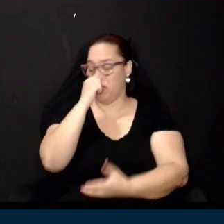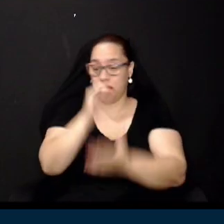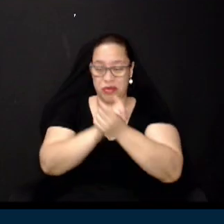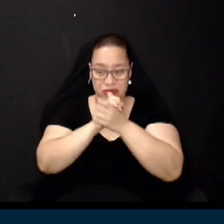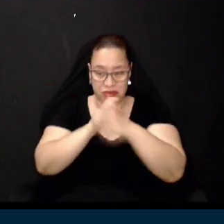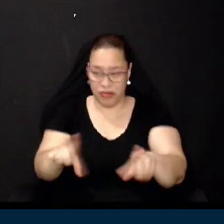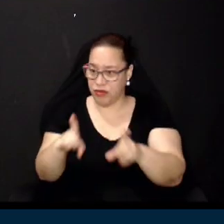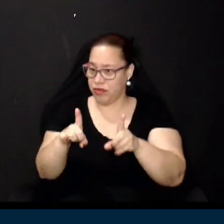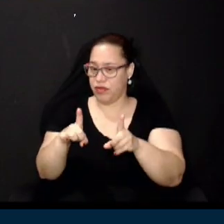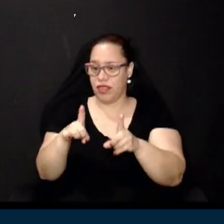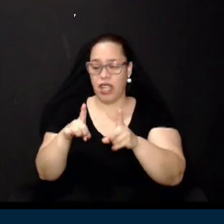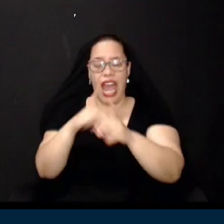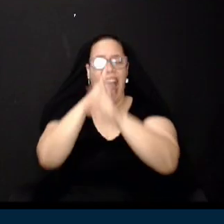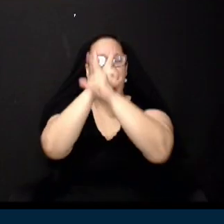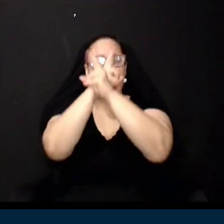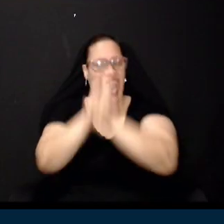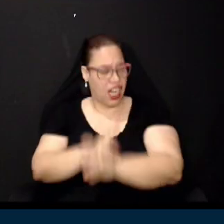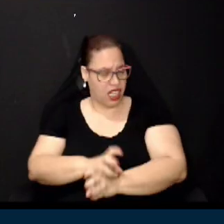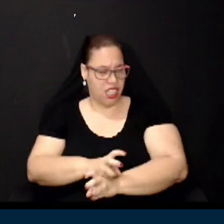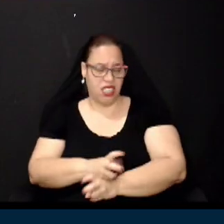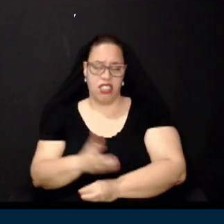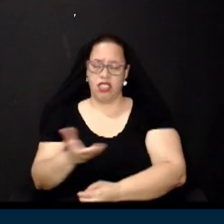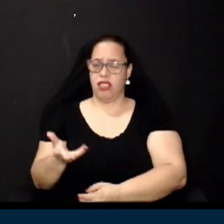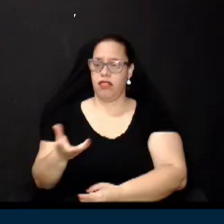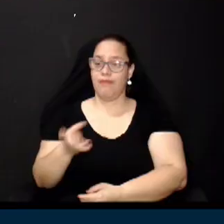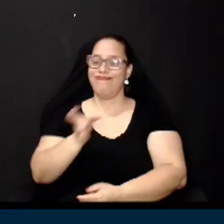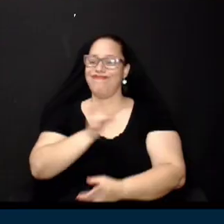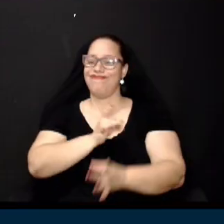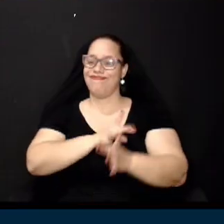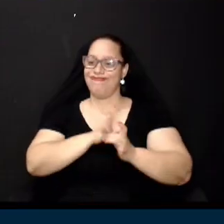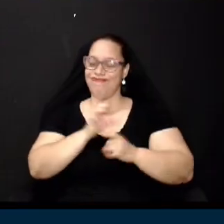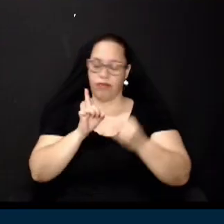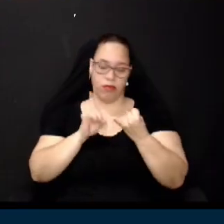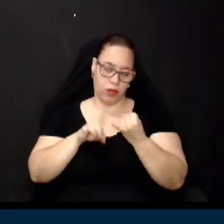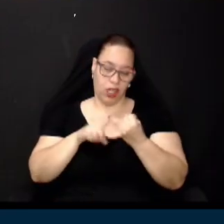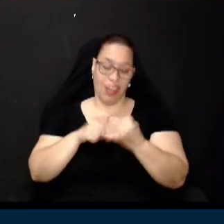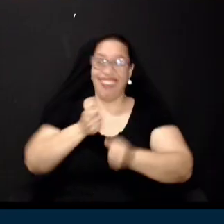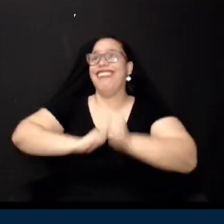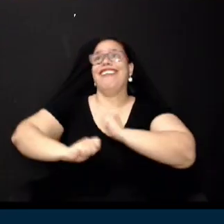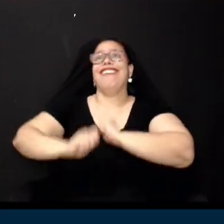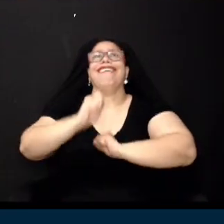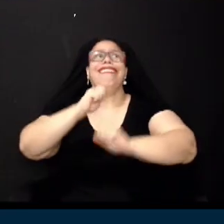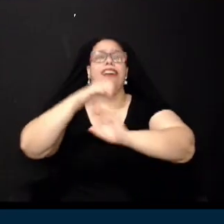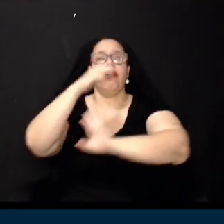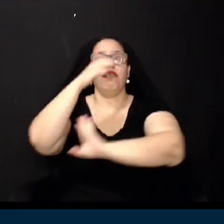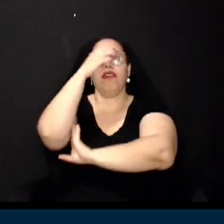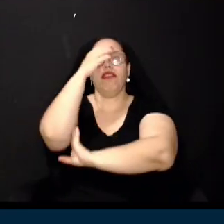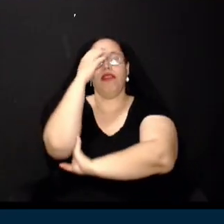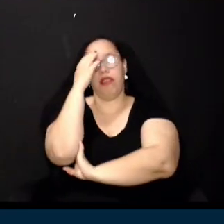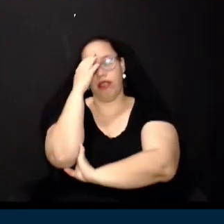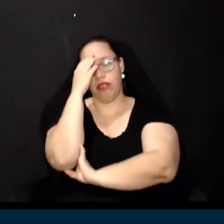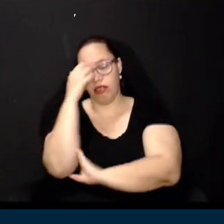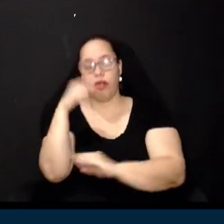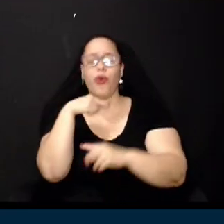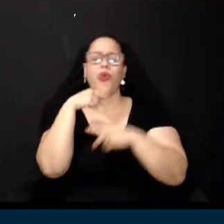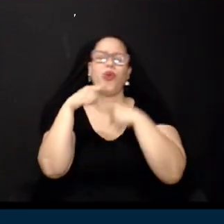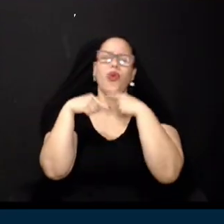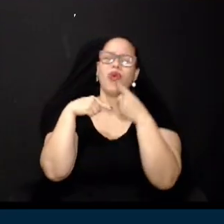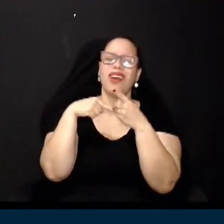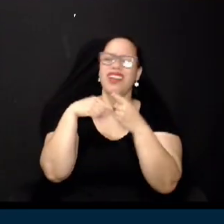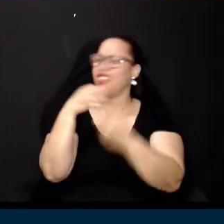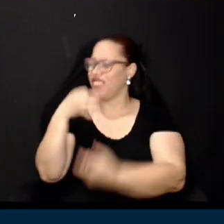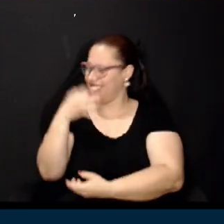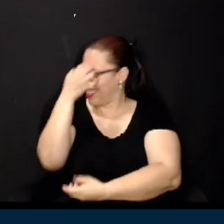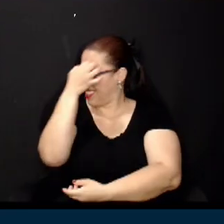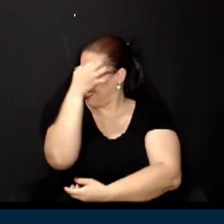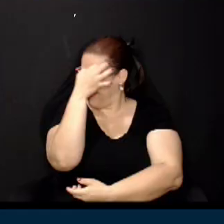tóxica. Medo, ansiedade, né, dúvida, né, será que eu fiz a coisa certa mesmo?